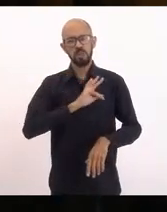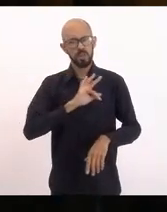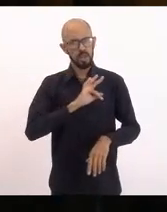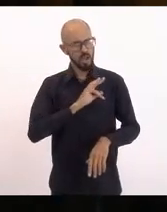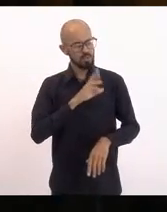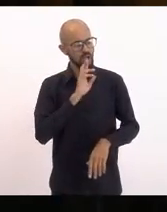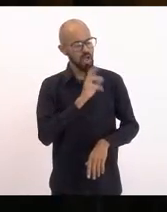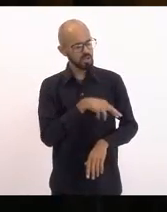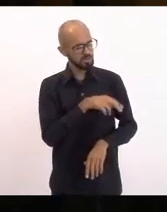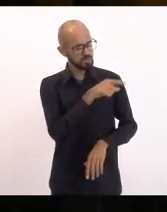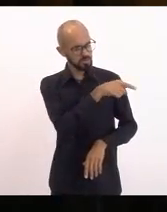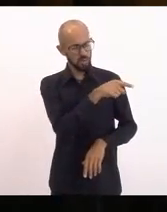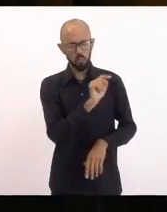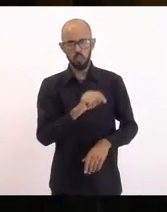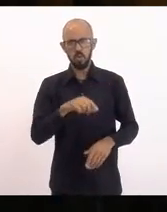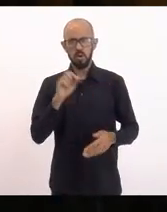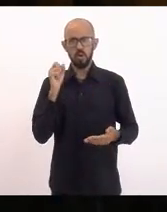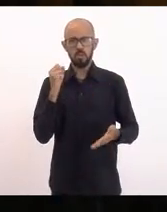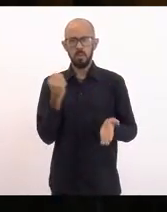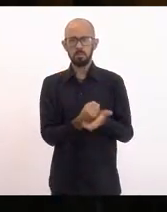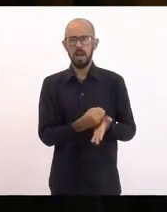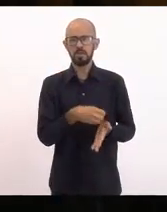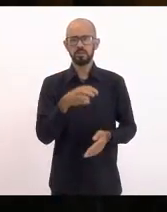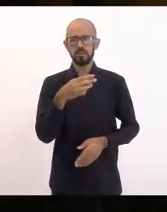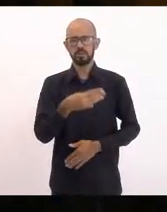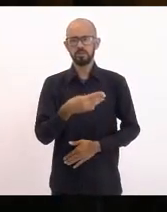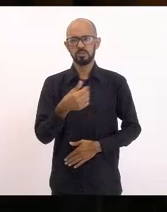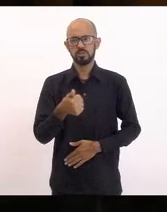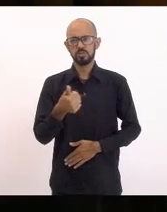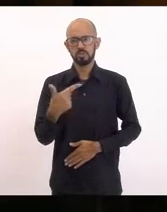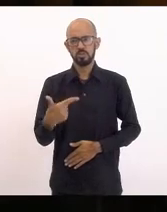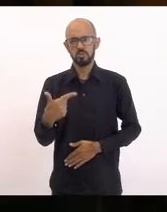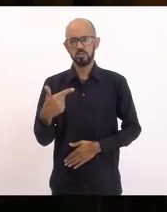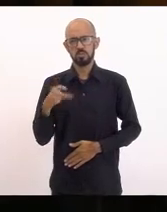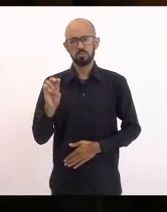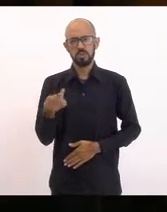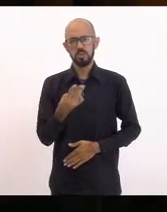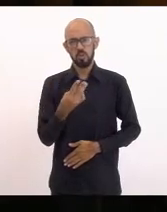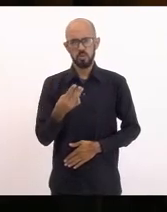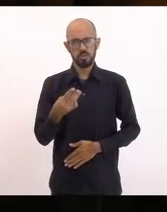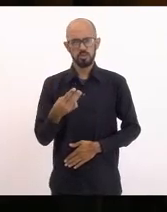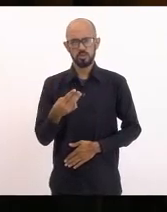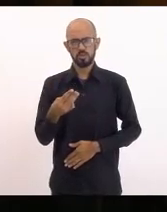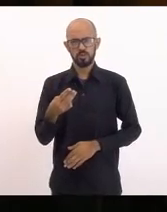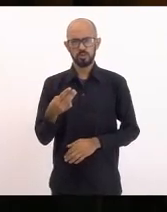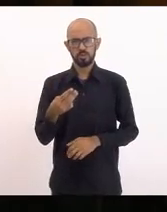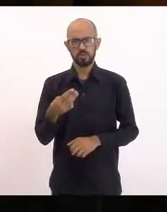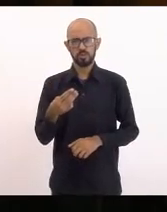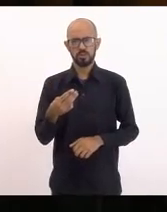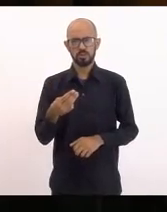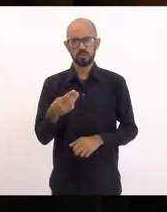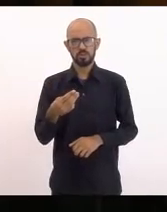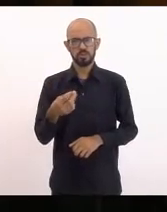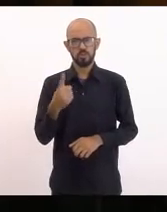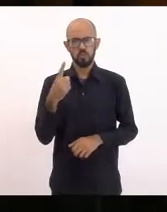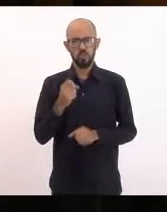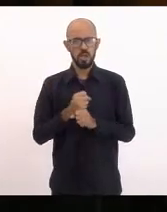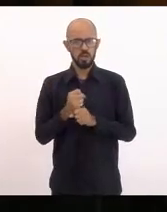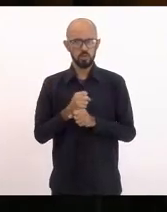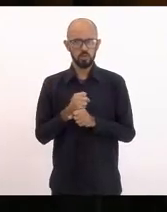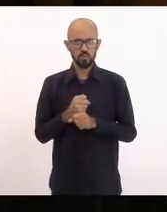de 312 milhões anuais... Um minuto, deputado. Seria claramente atenuado se não houvesse